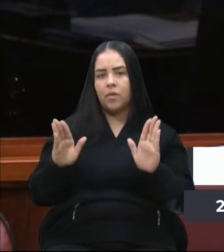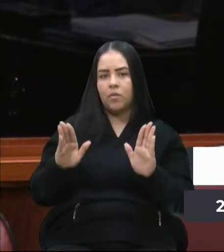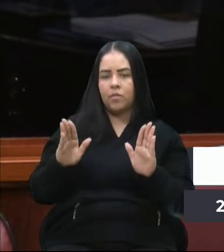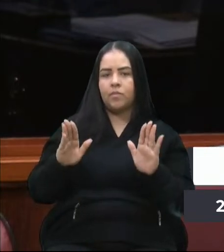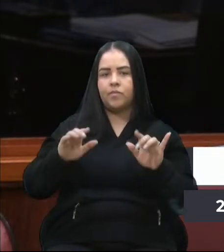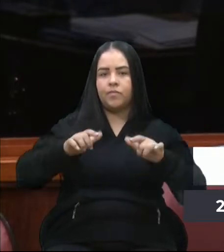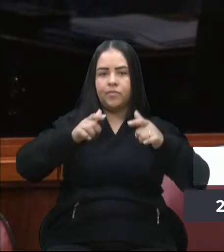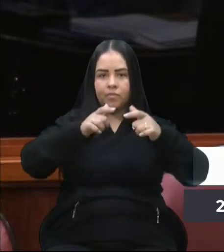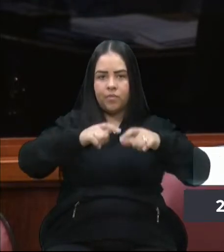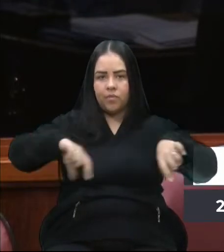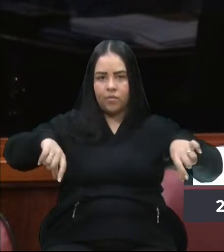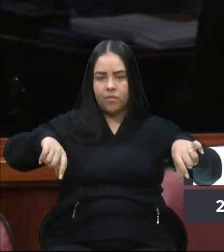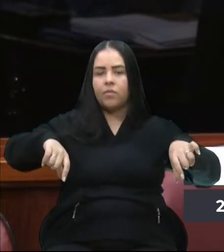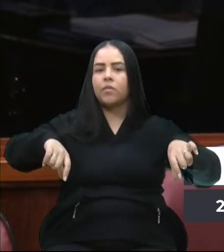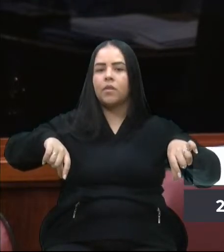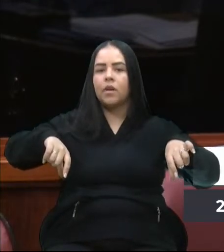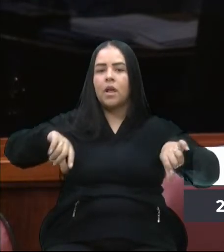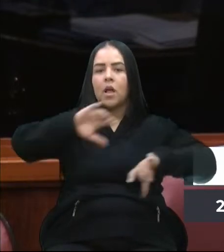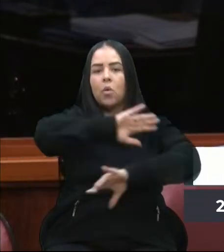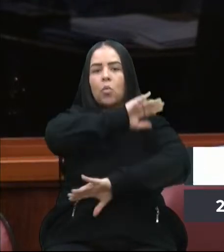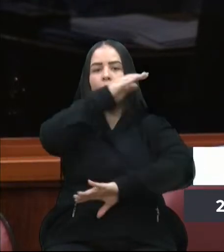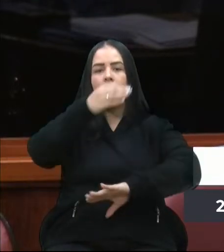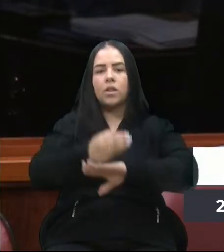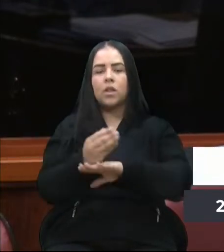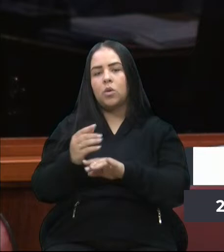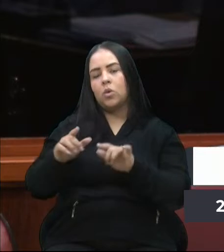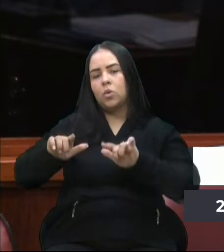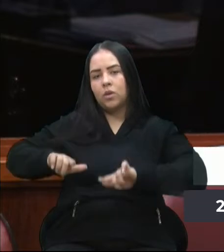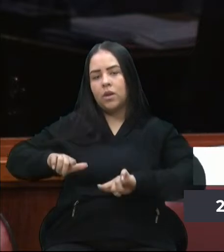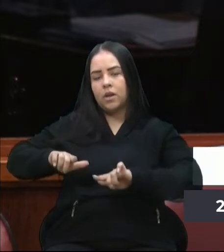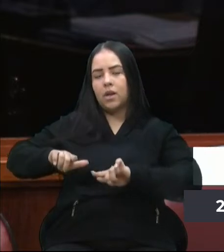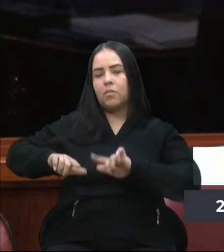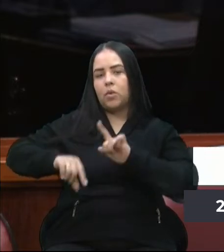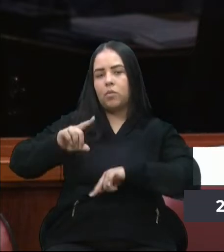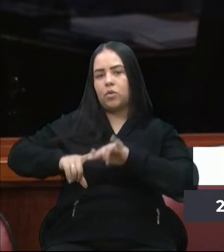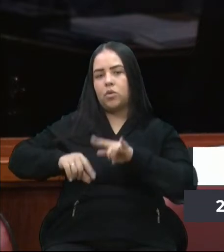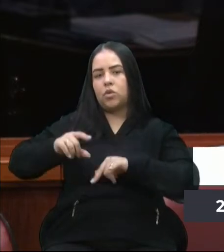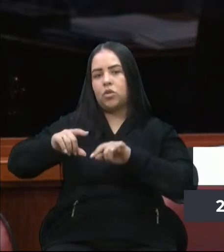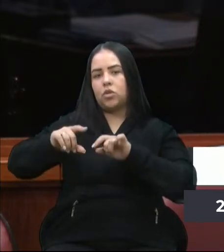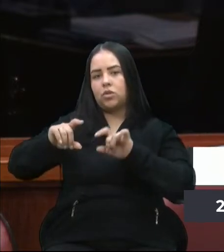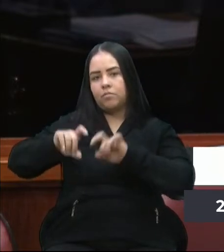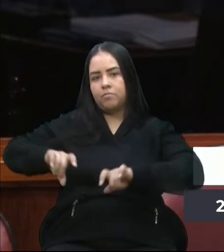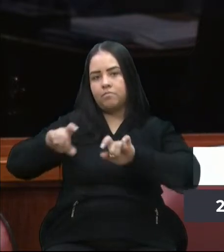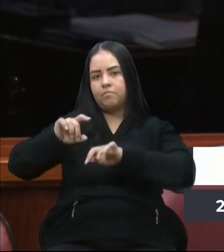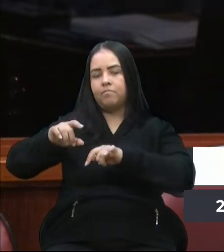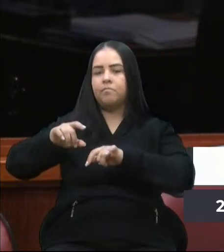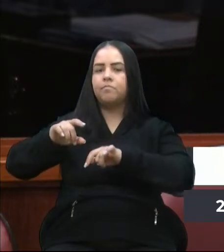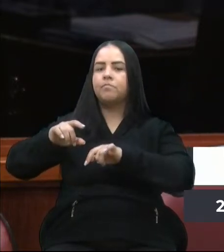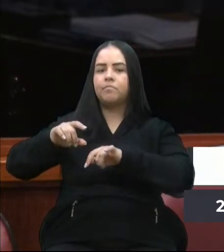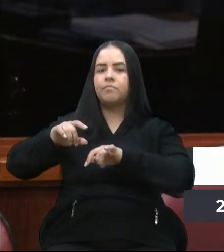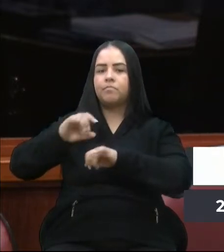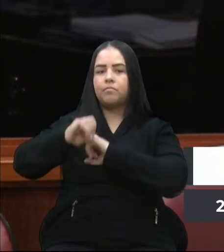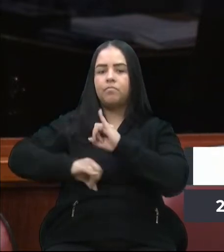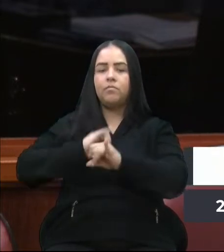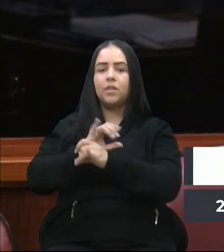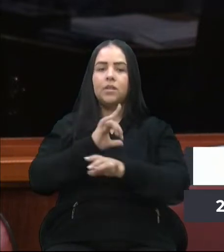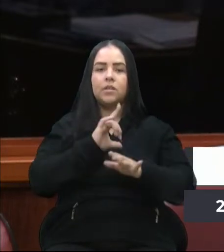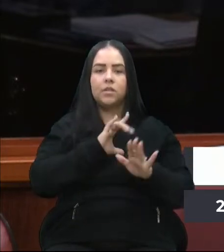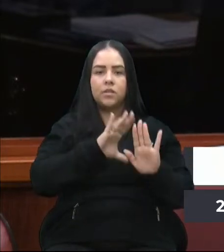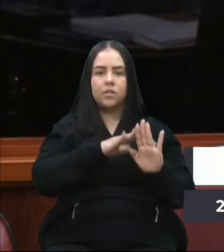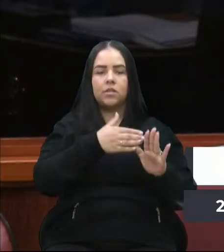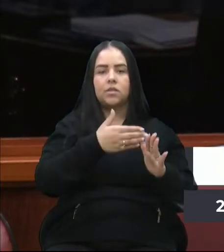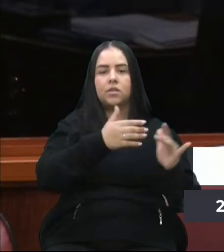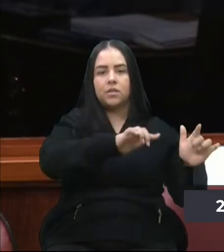esportiva coberta e o laboratório de informática educativa. Atualmente, a escola dispõe de salas específicas para direção, coordenação